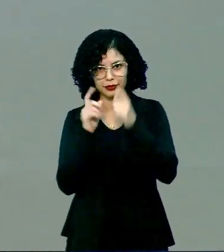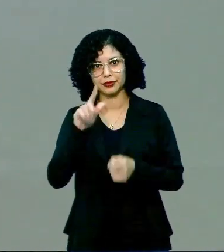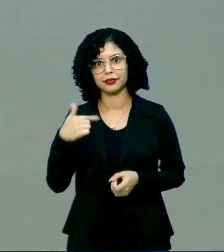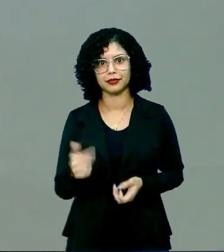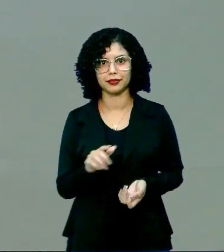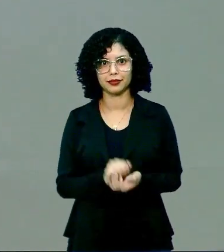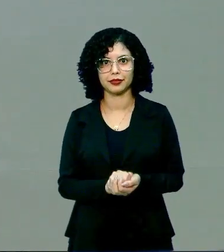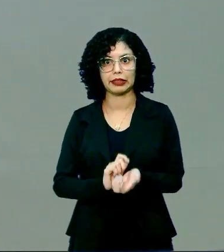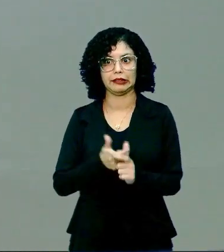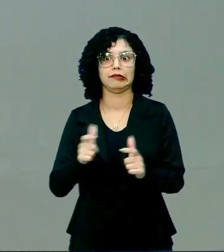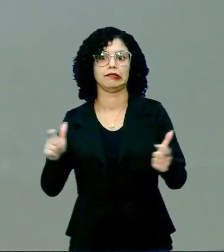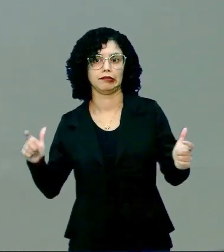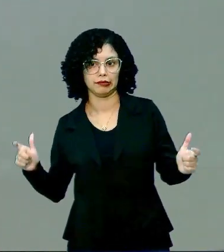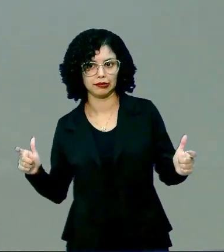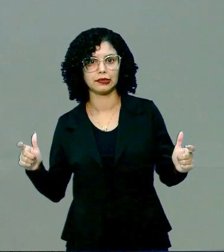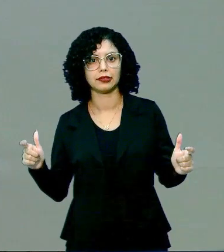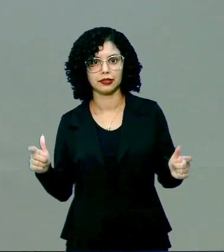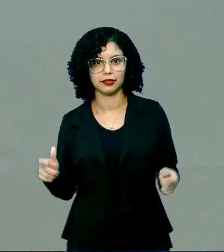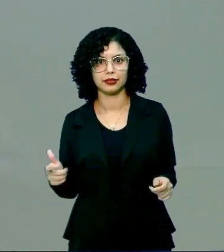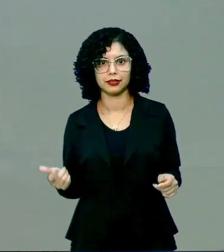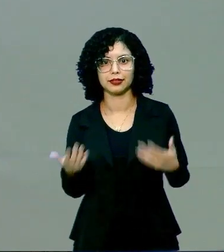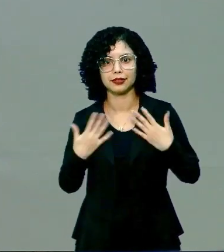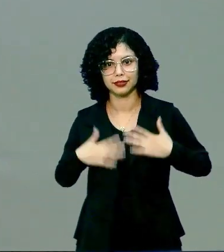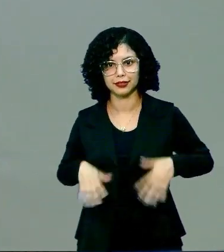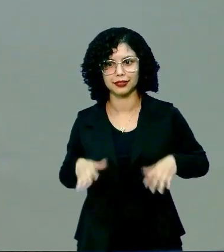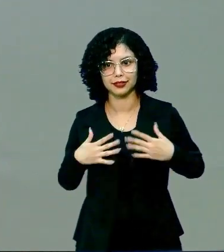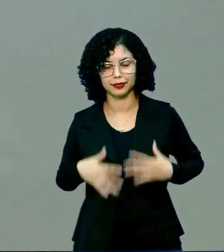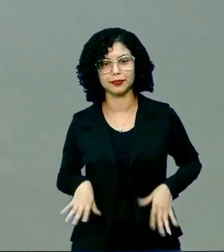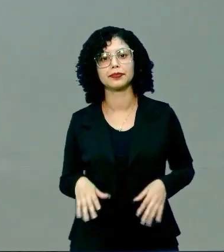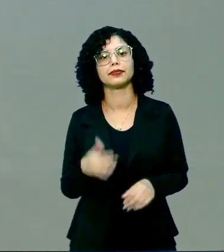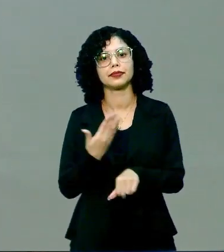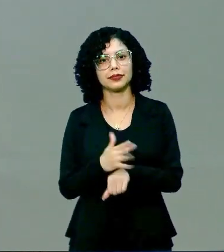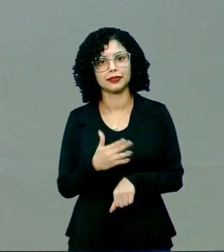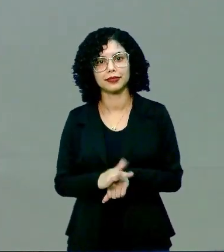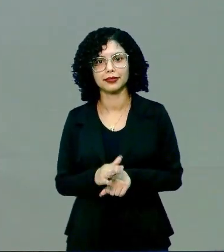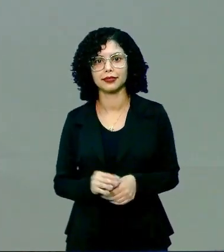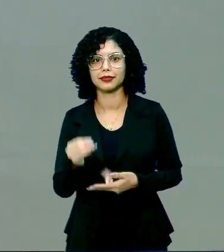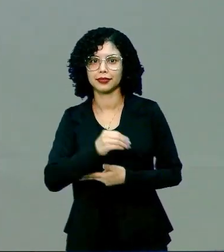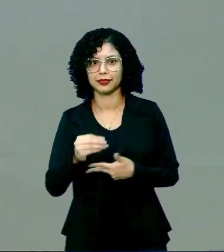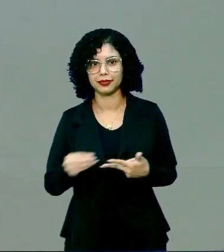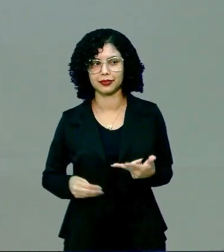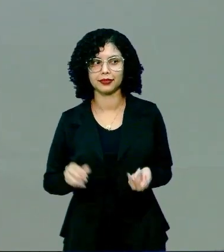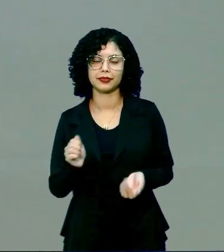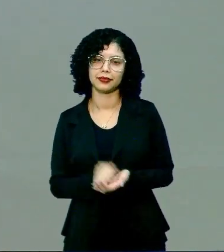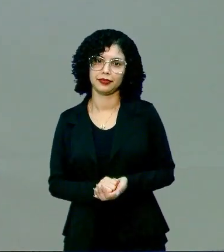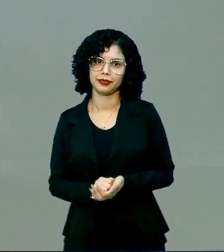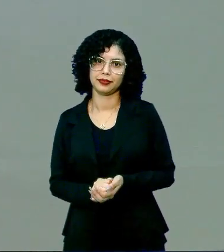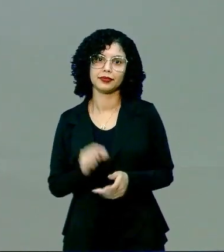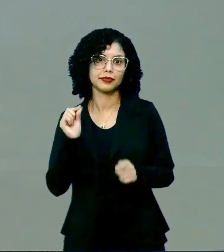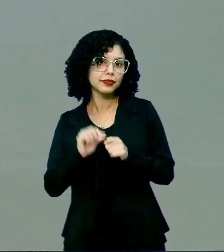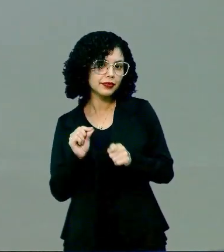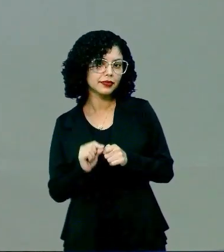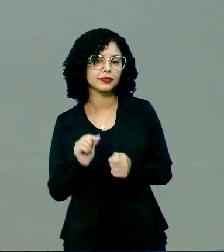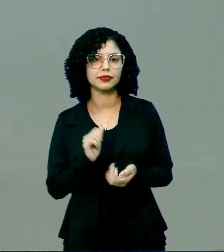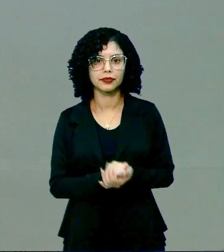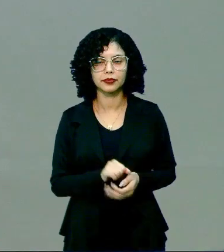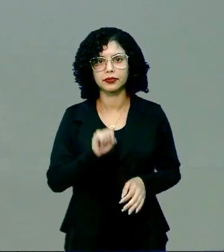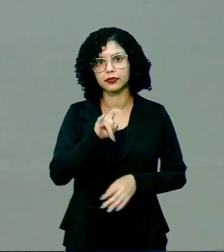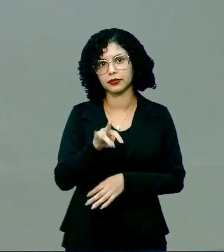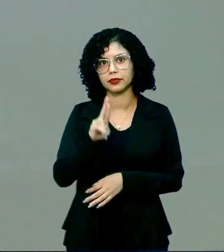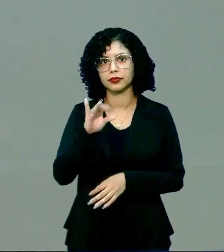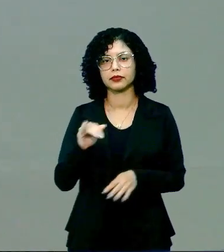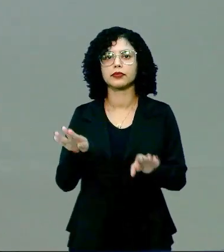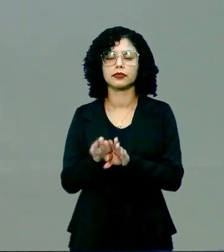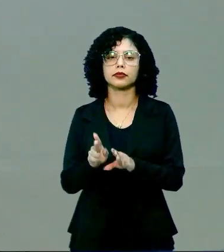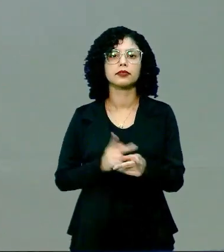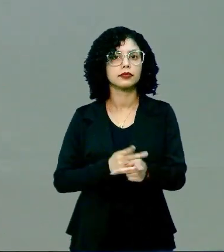que o próximo ele parece ser um pouquinho extenso, mas vamos lá, calma, você tem que treinar para o Enem, inclusive fazendo simulados e